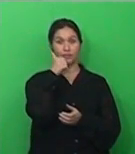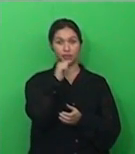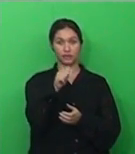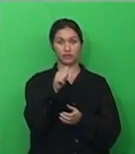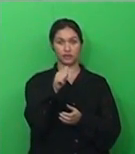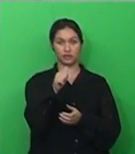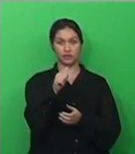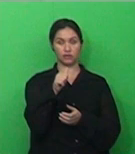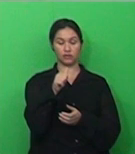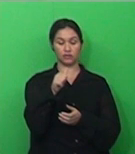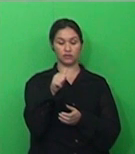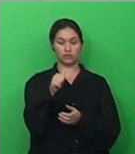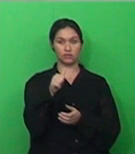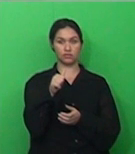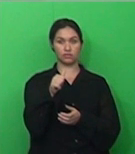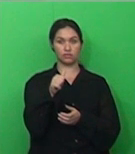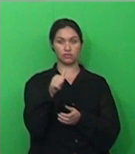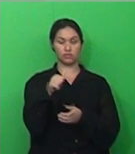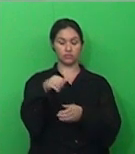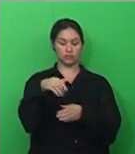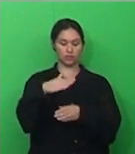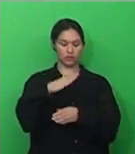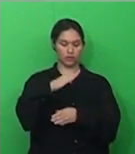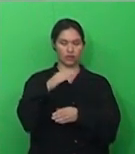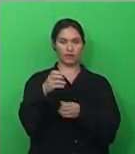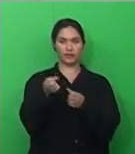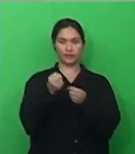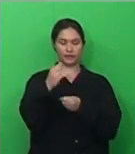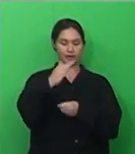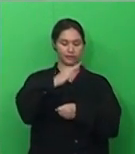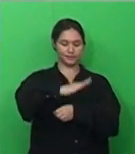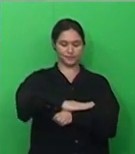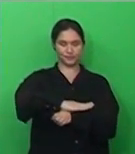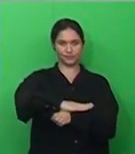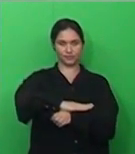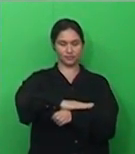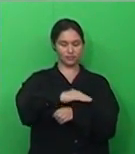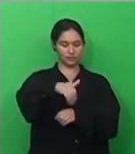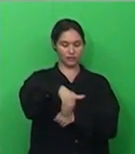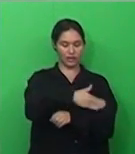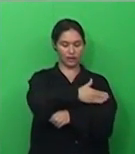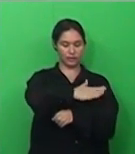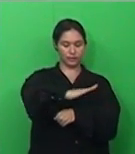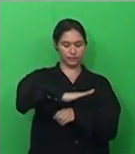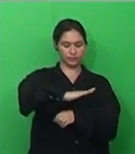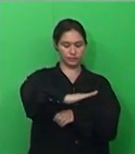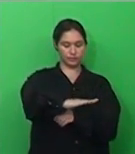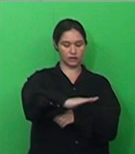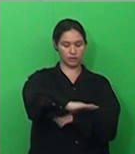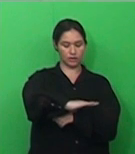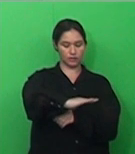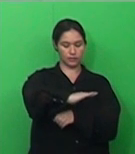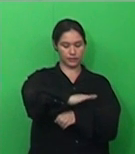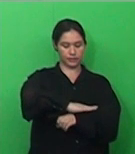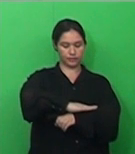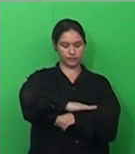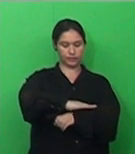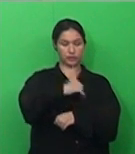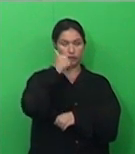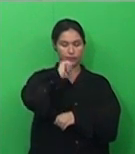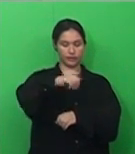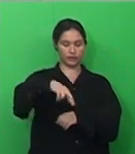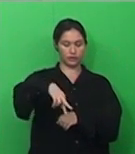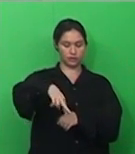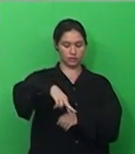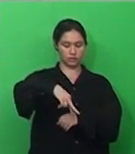da calçada e quase foi atropelada quando ela teve que ir na Centenário, justamente porque tinha